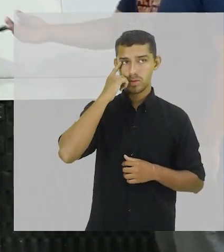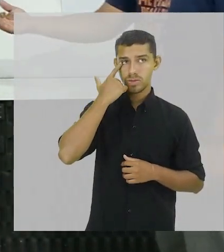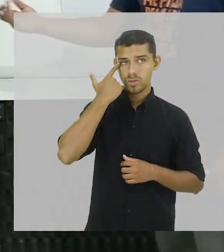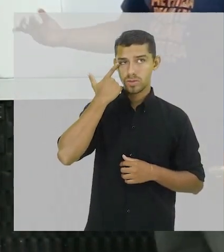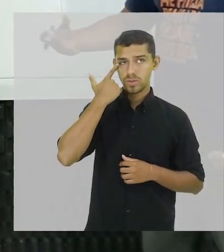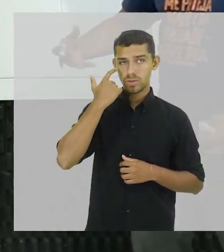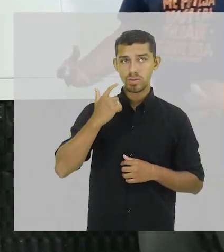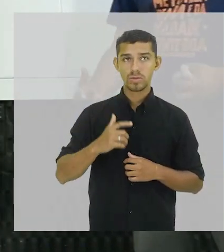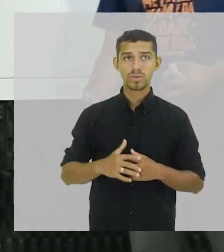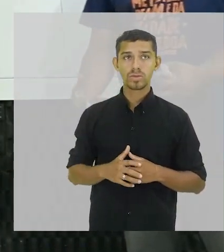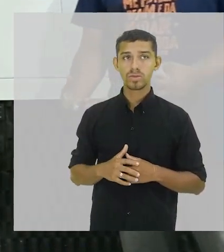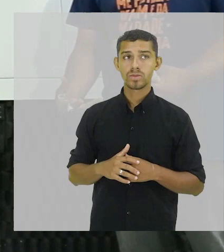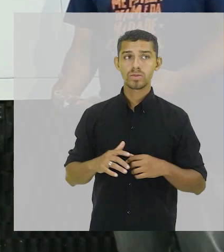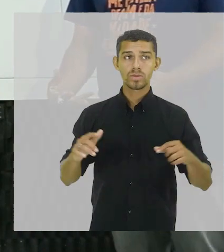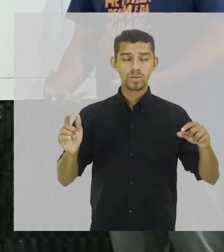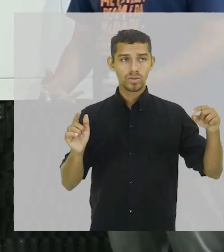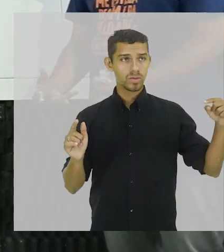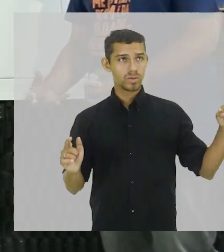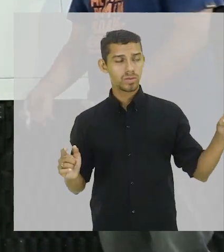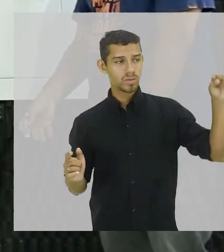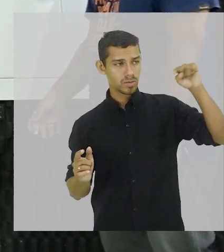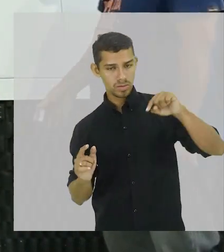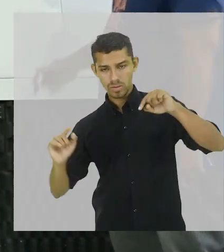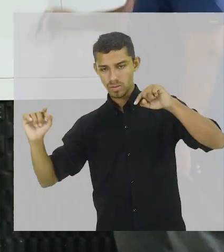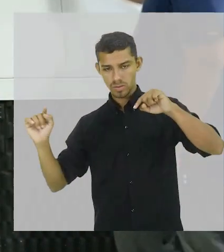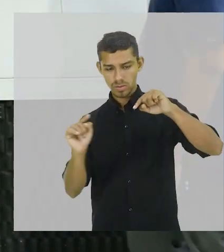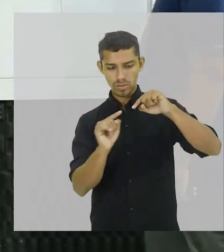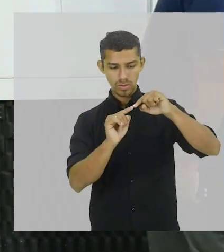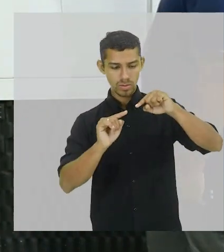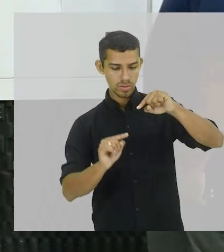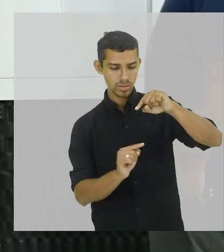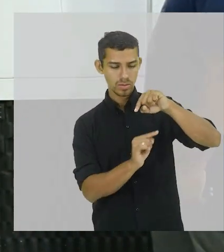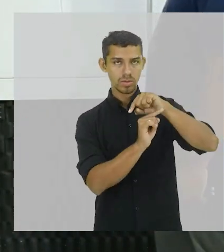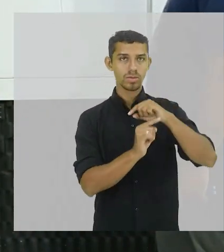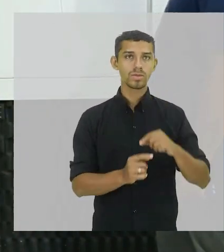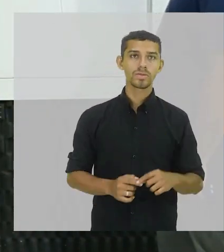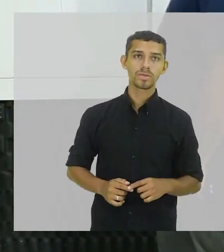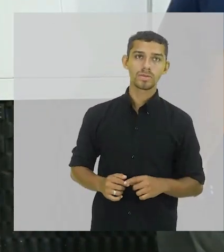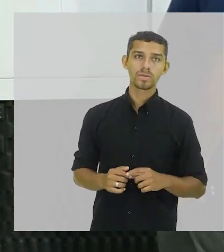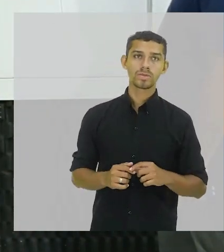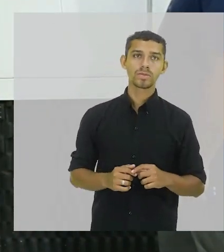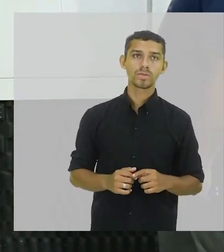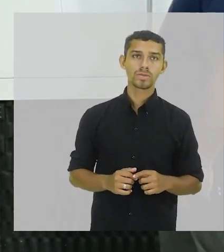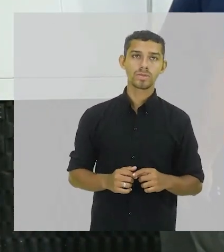Então ele retorna embaixo. Não é isso? Então, eu vou ter aqui, ó,